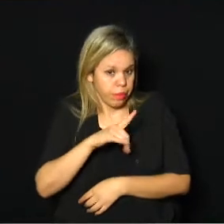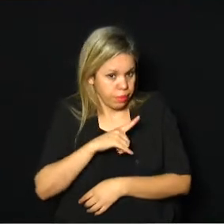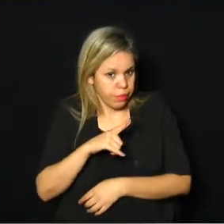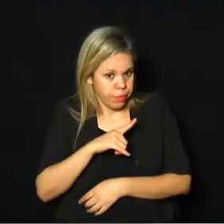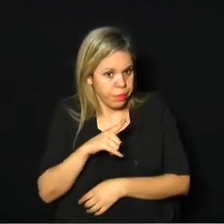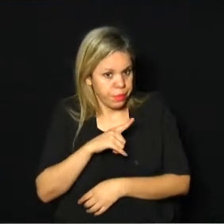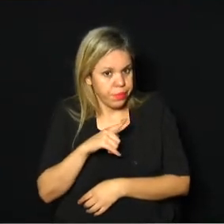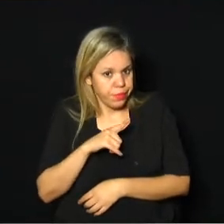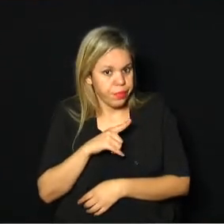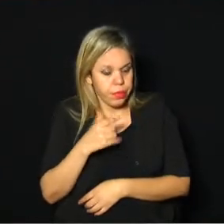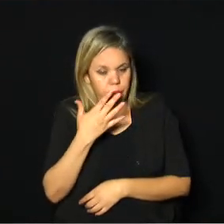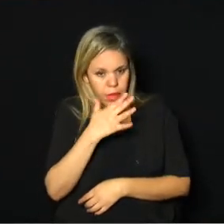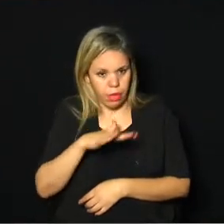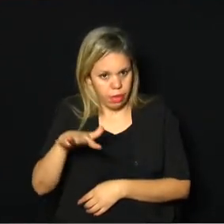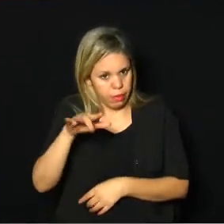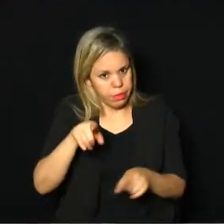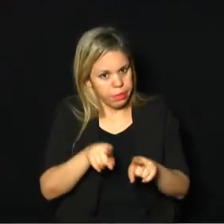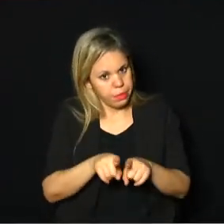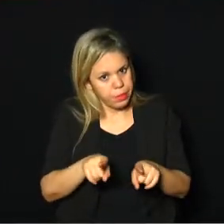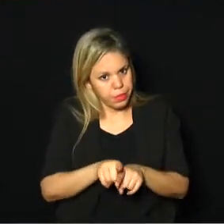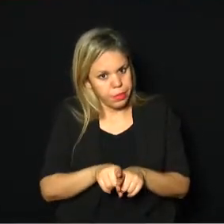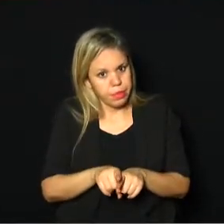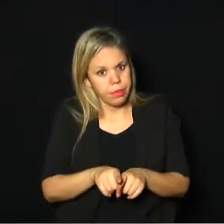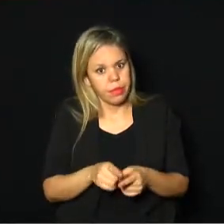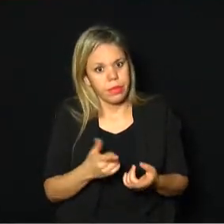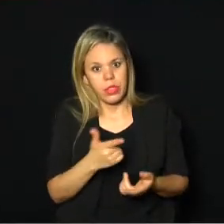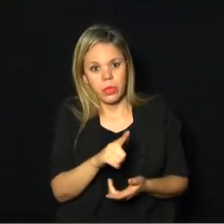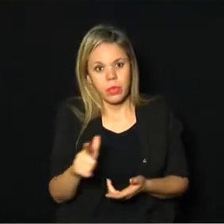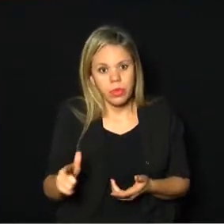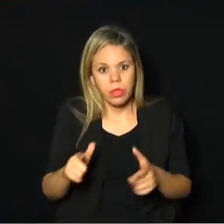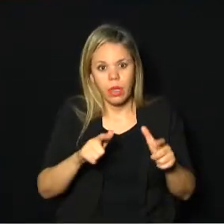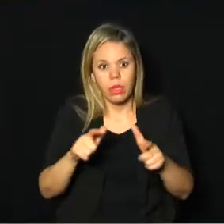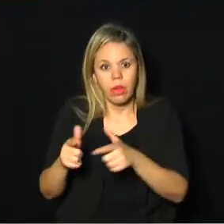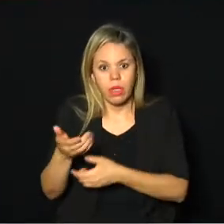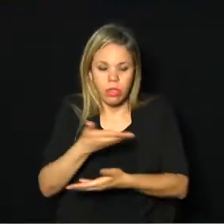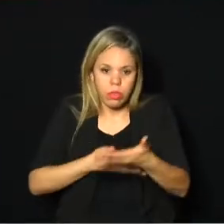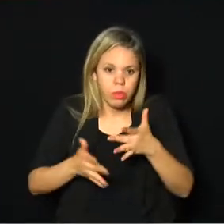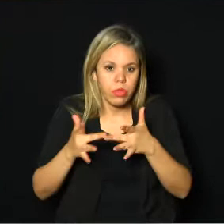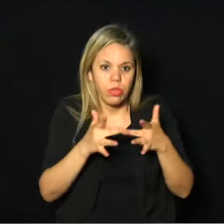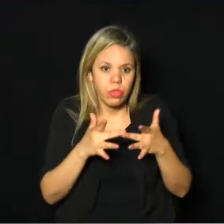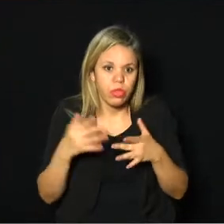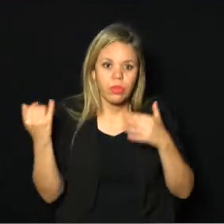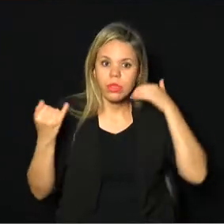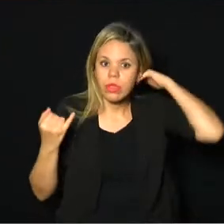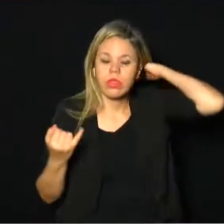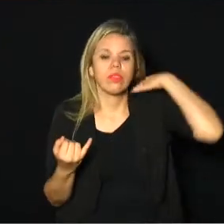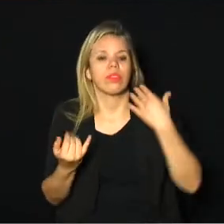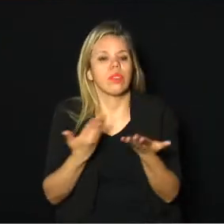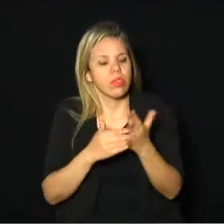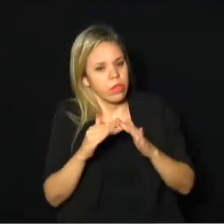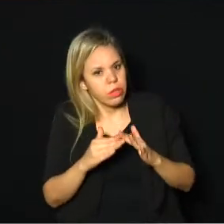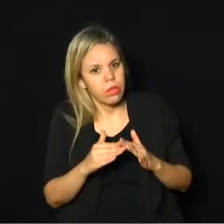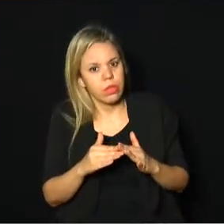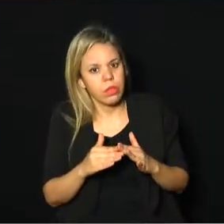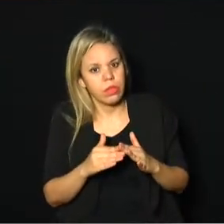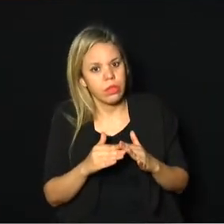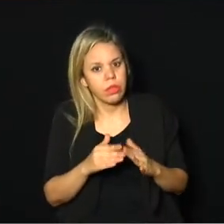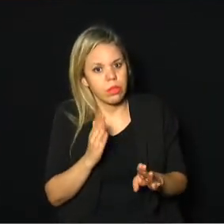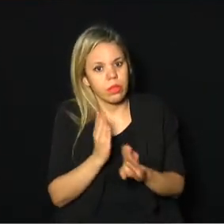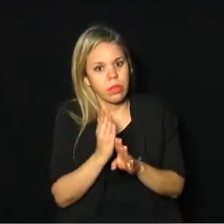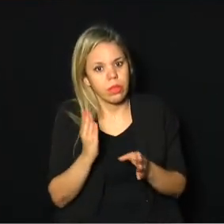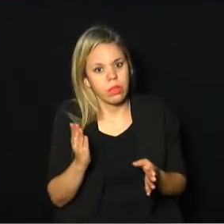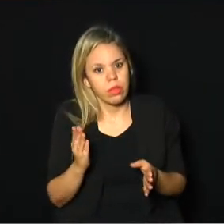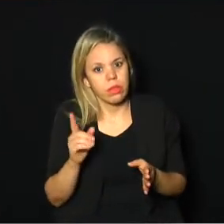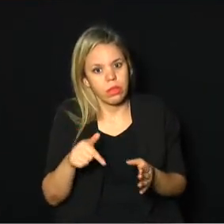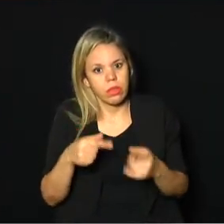situação em que as crianças também perderam o espaço de sociabilidade, que é um espaço importante, a escola, para identificar